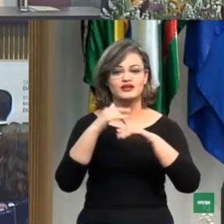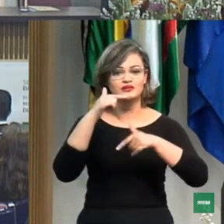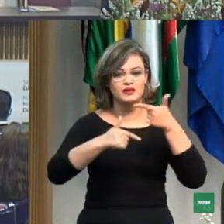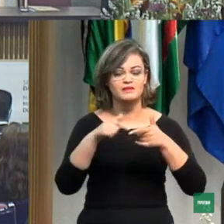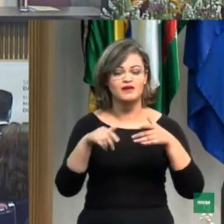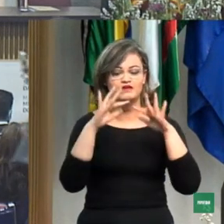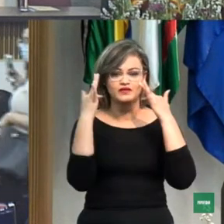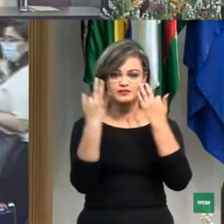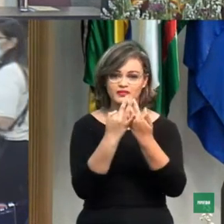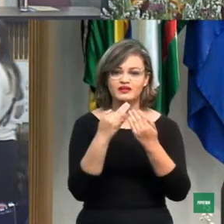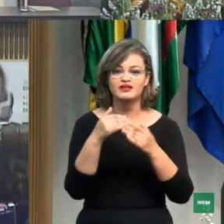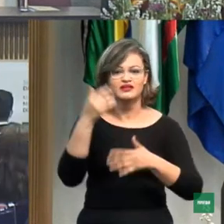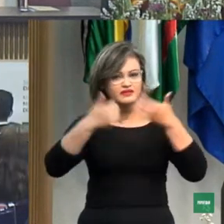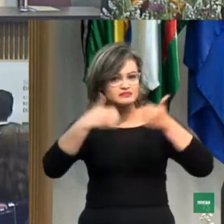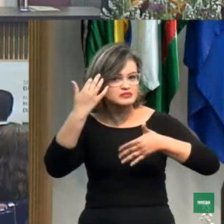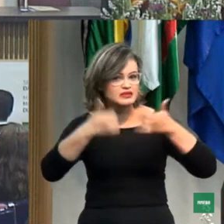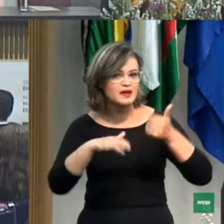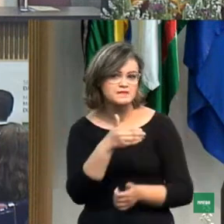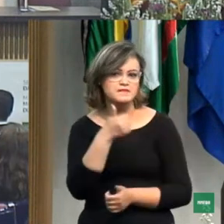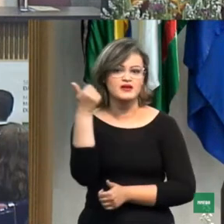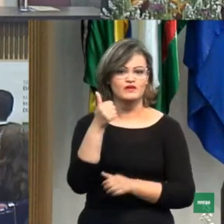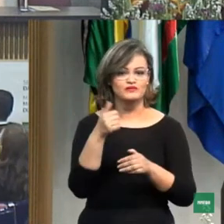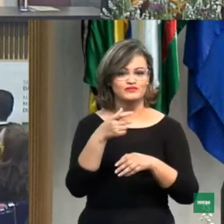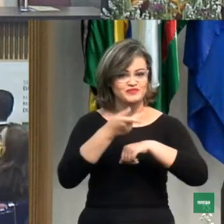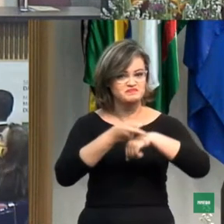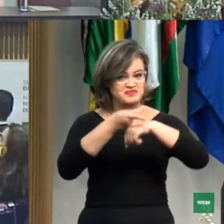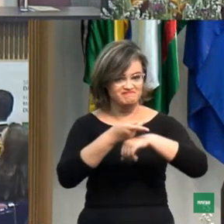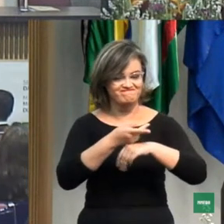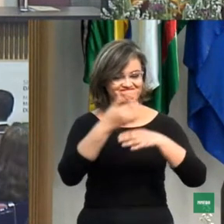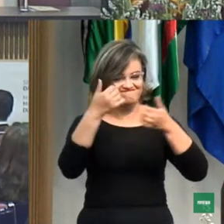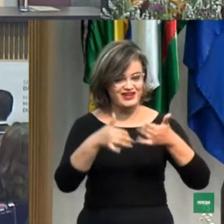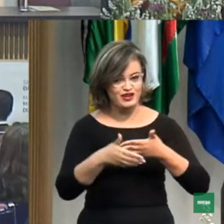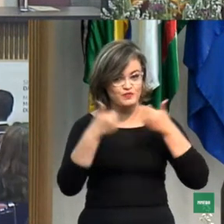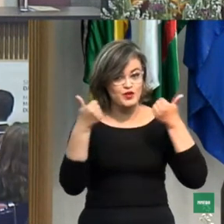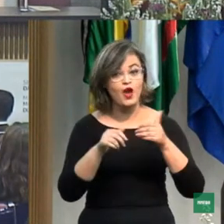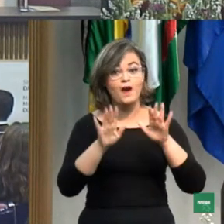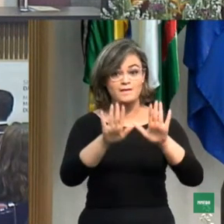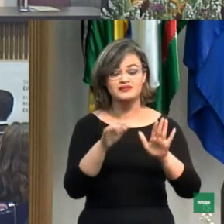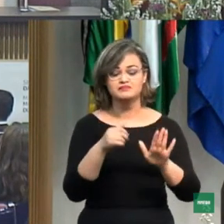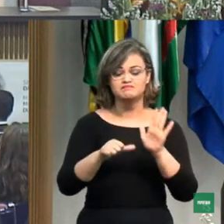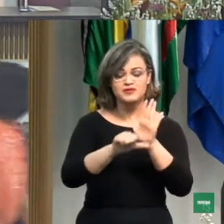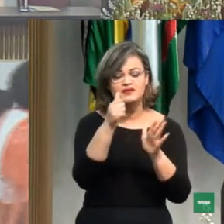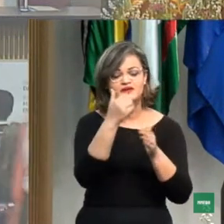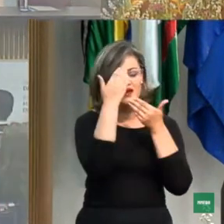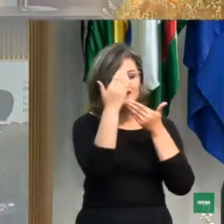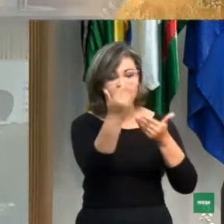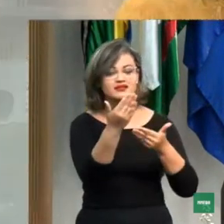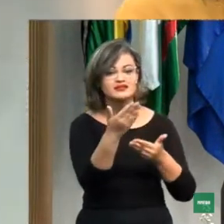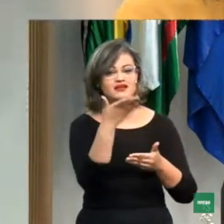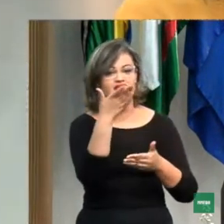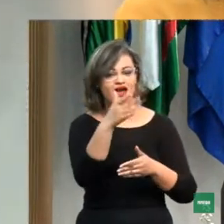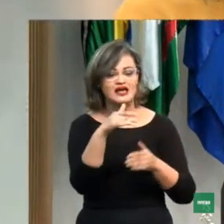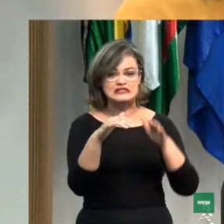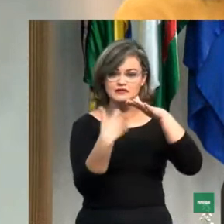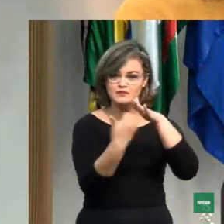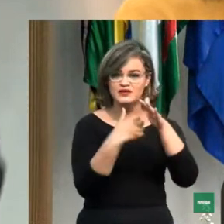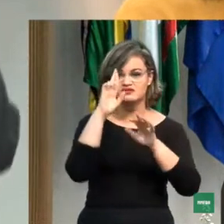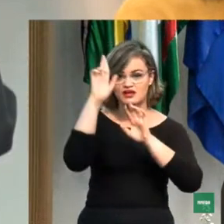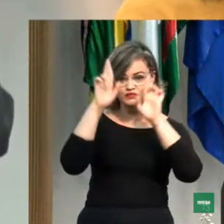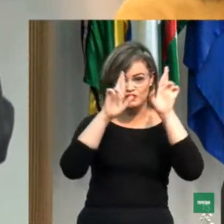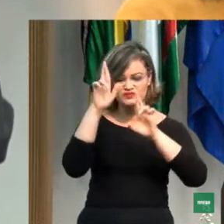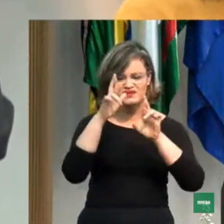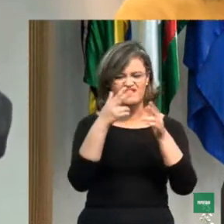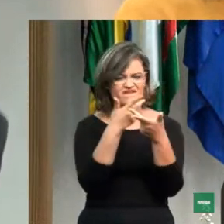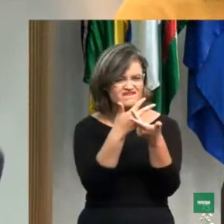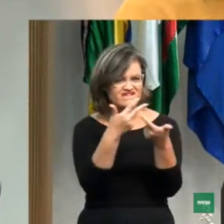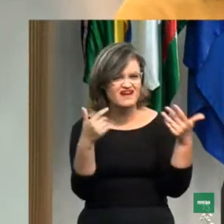explicar um pouquinho sobre o prêmio. Mas o que eu queria primeiro é agradecer às empresas, às várias empresas